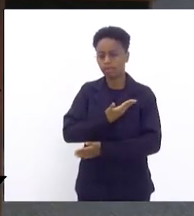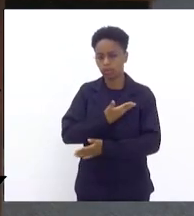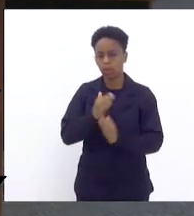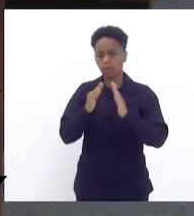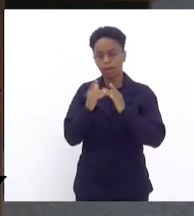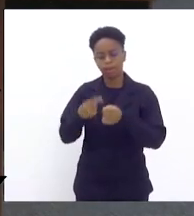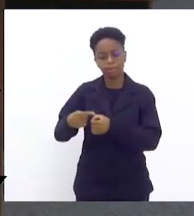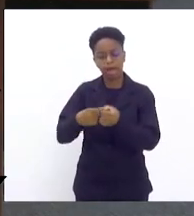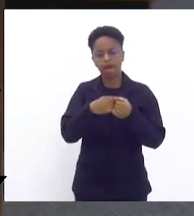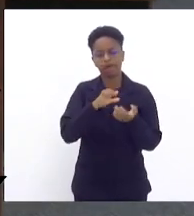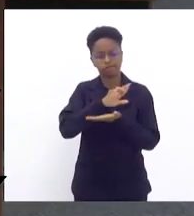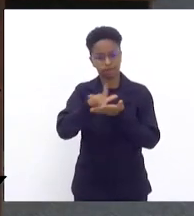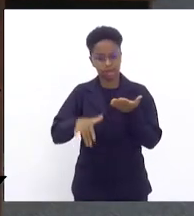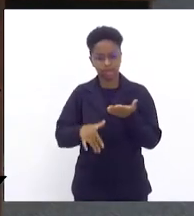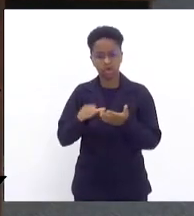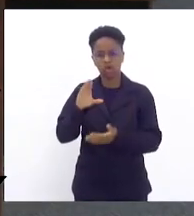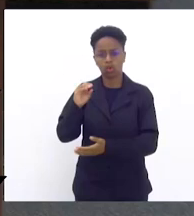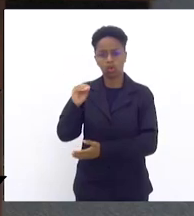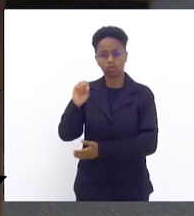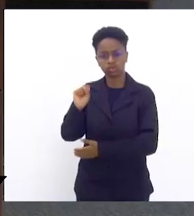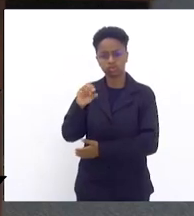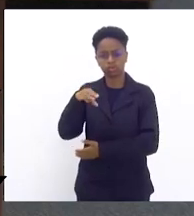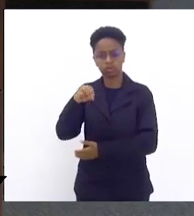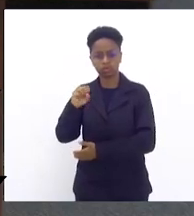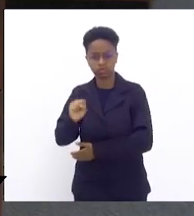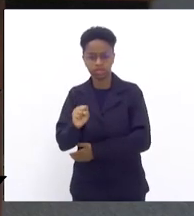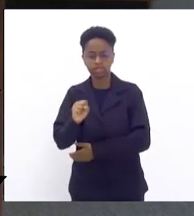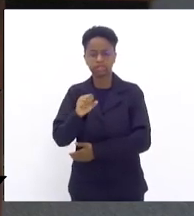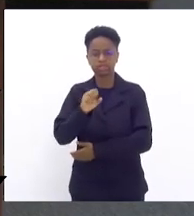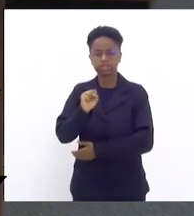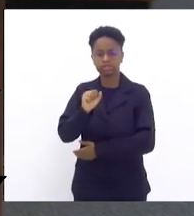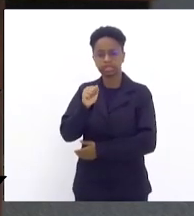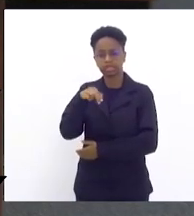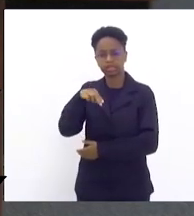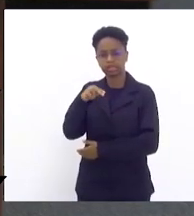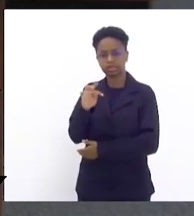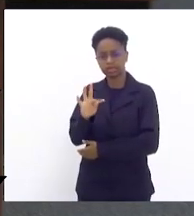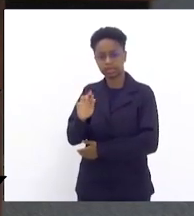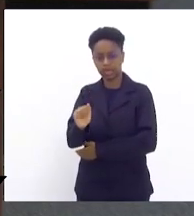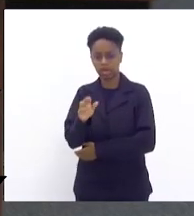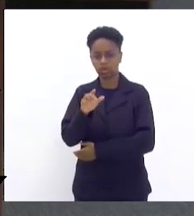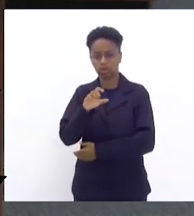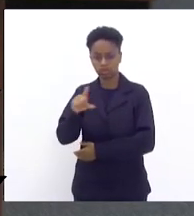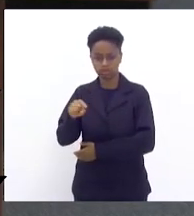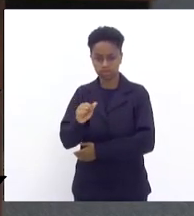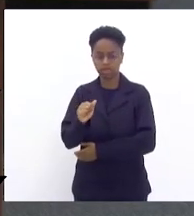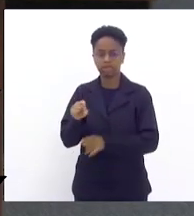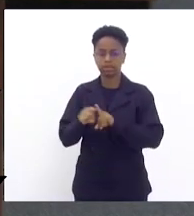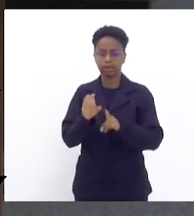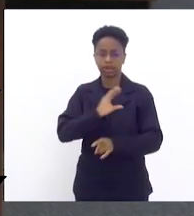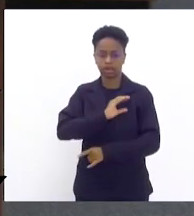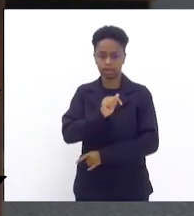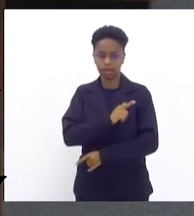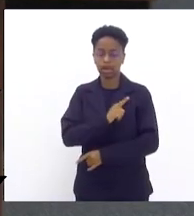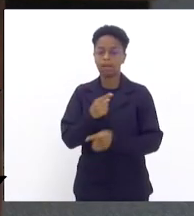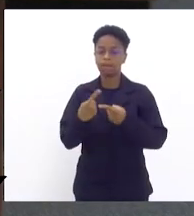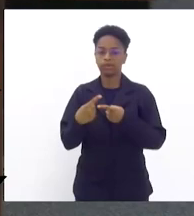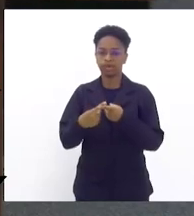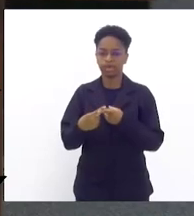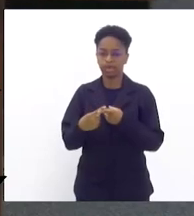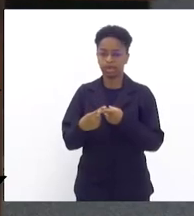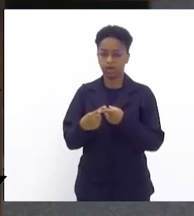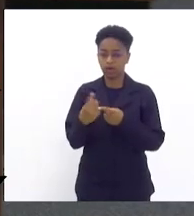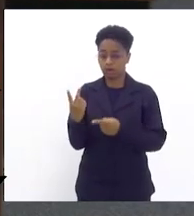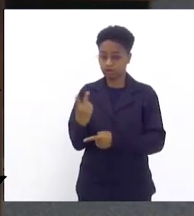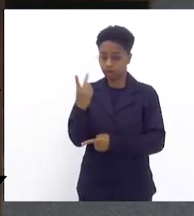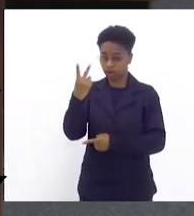lá de Cosmos, de Santa Cruz, de Campo Grande, para nós lá é a Zona Oeste, porque o metro quadrado, o valor do